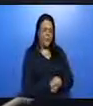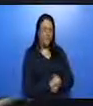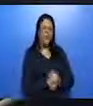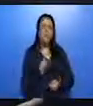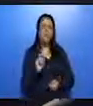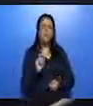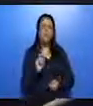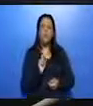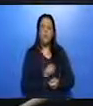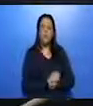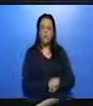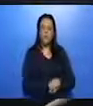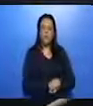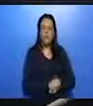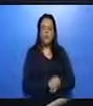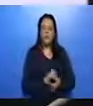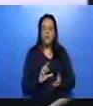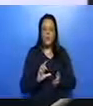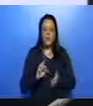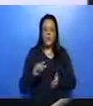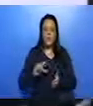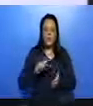direto. Vocês vão entender.